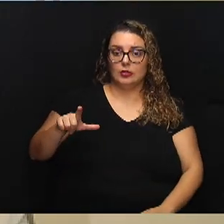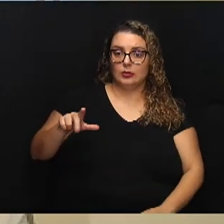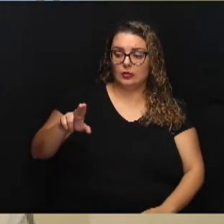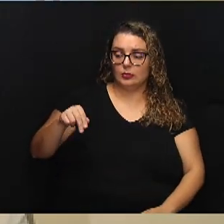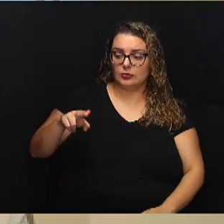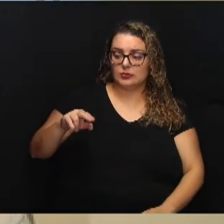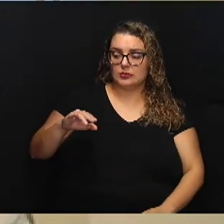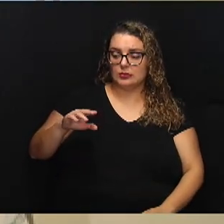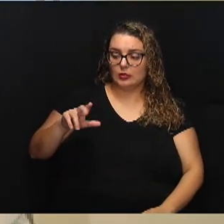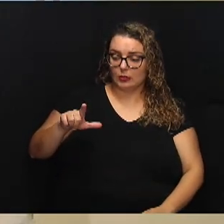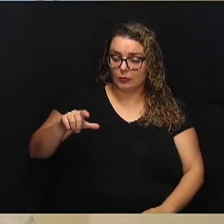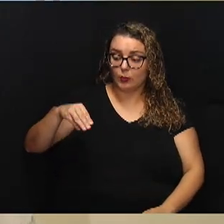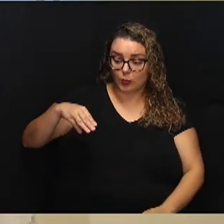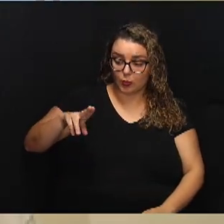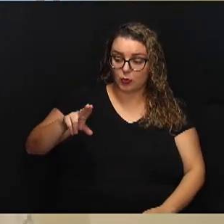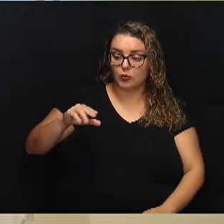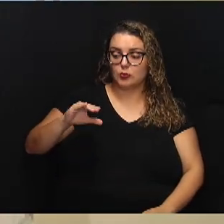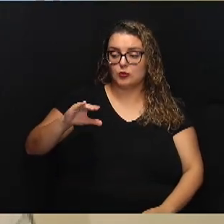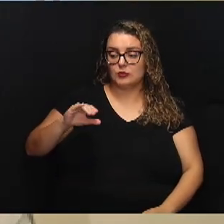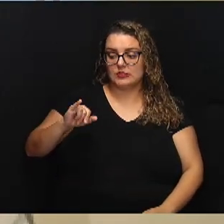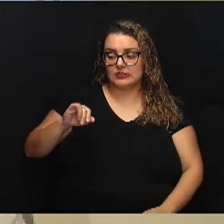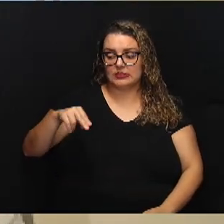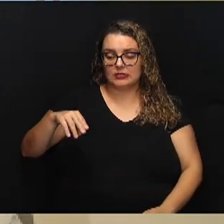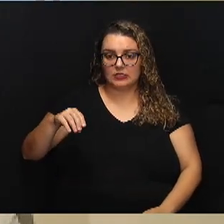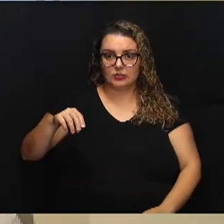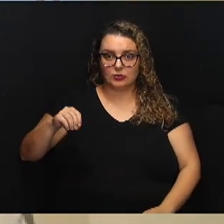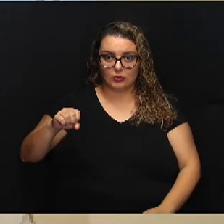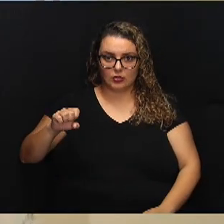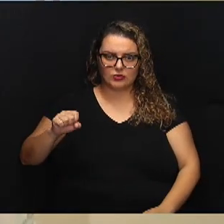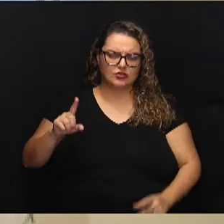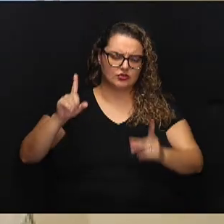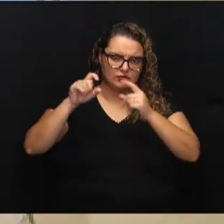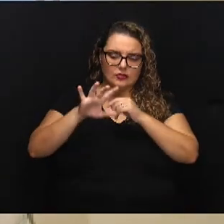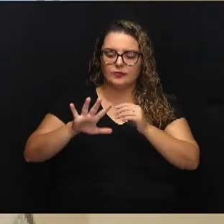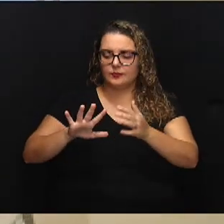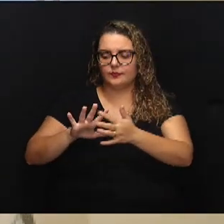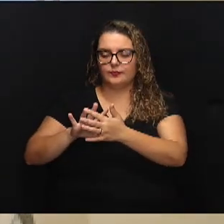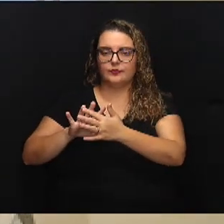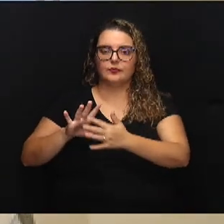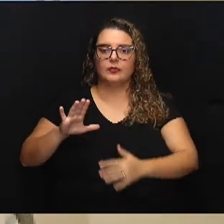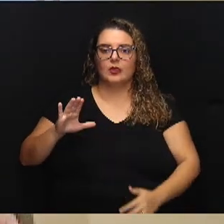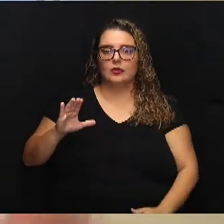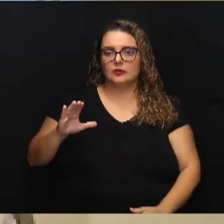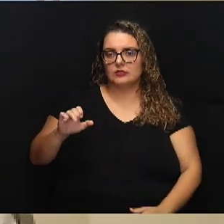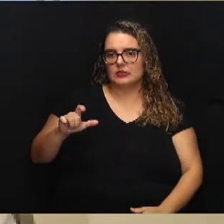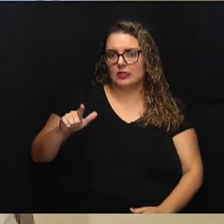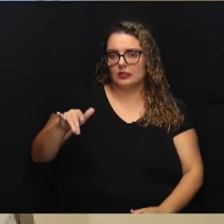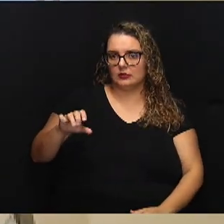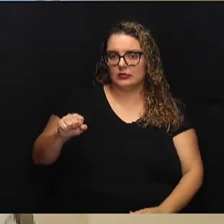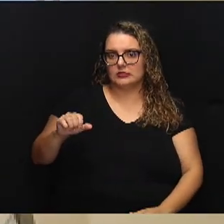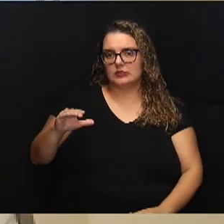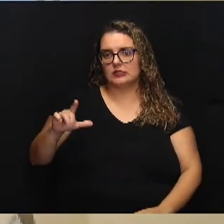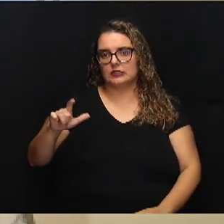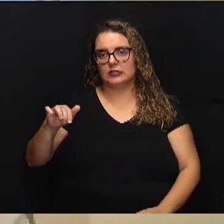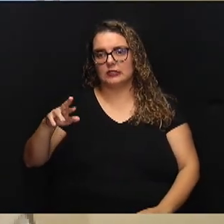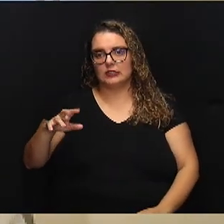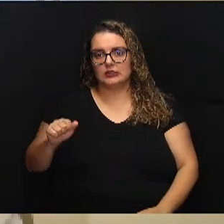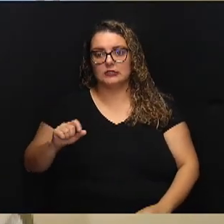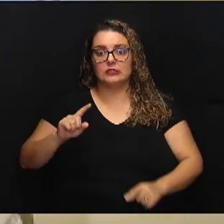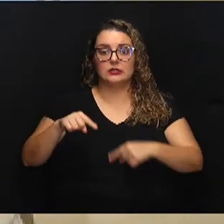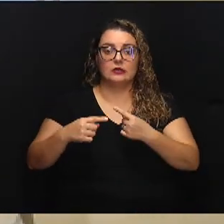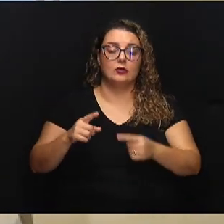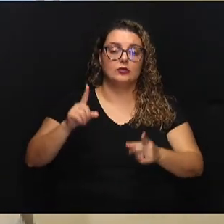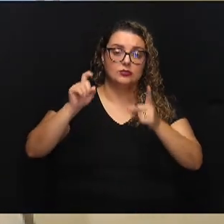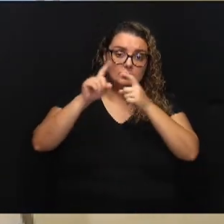produtores de mucina, também extremamente raros, e os células claras, que é um outro subtipo raro,